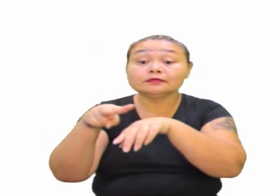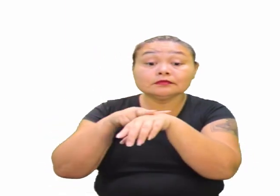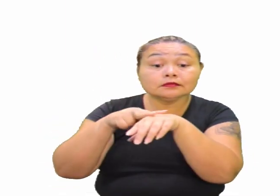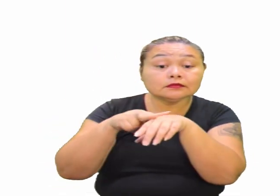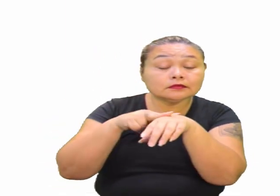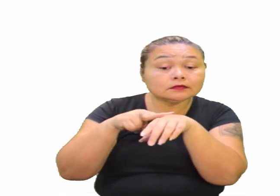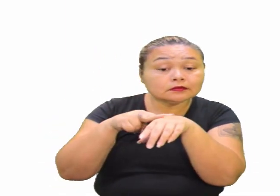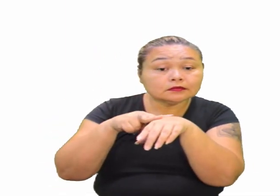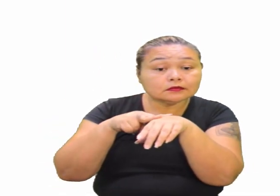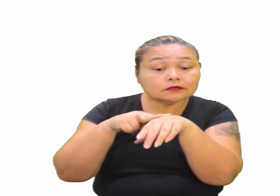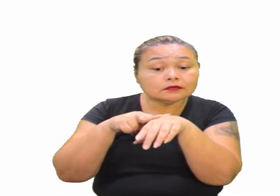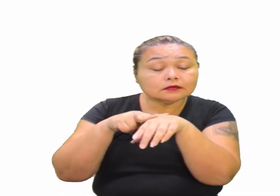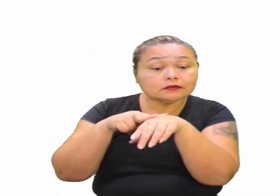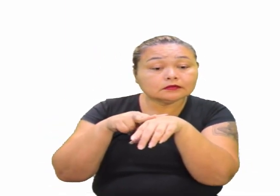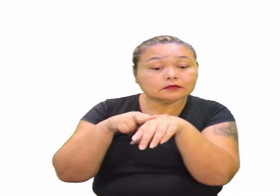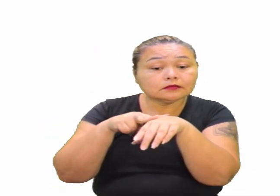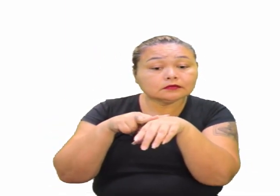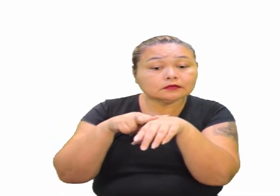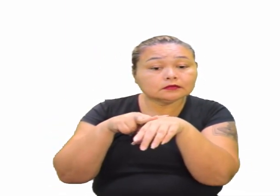se a gente for prestar atenção,